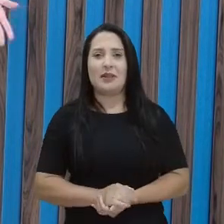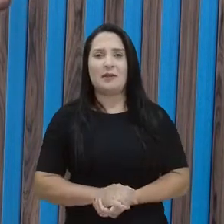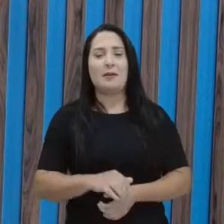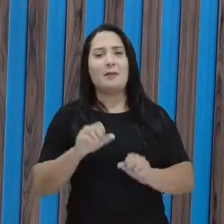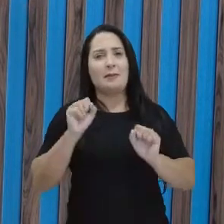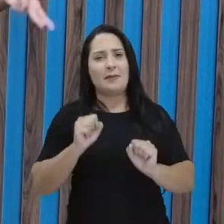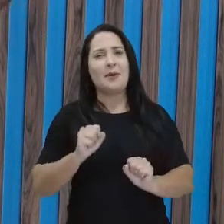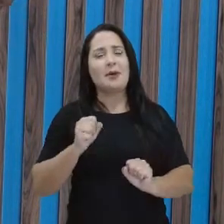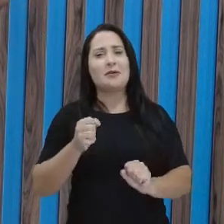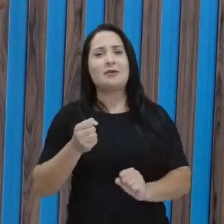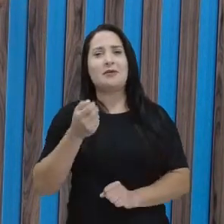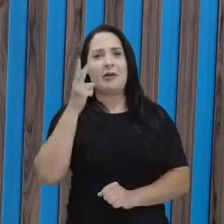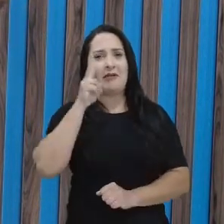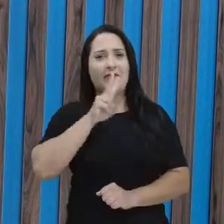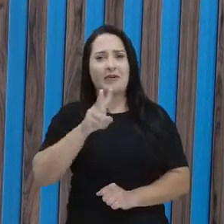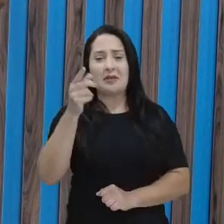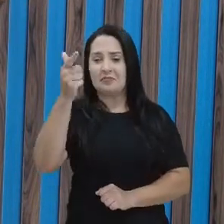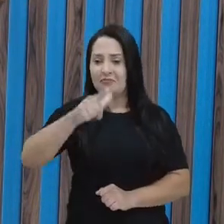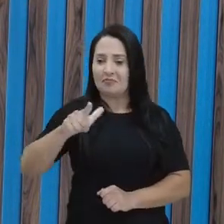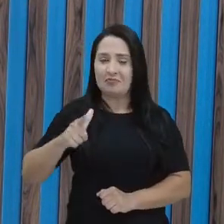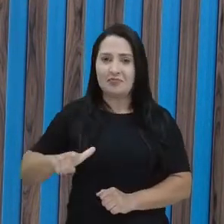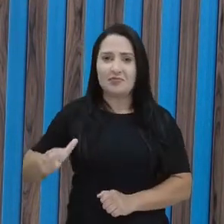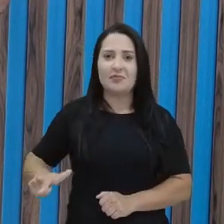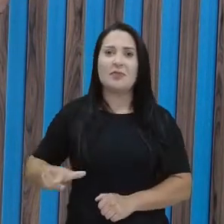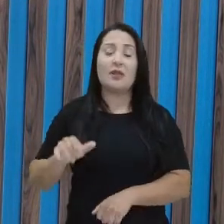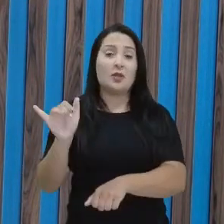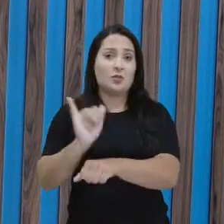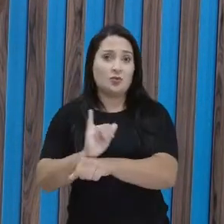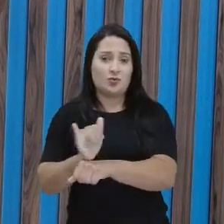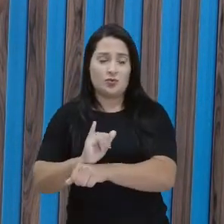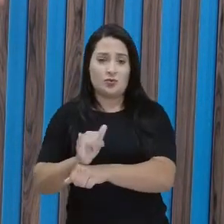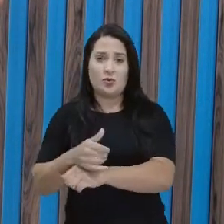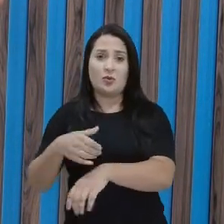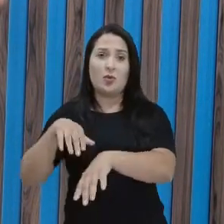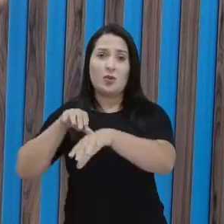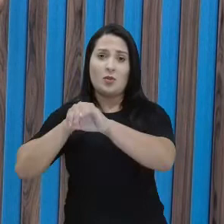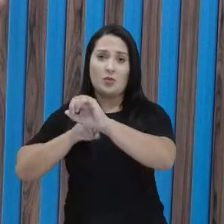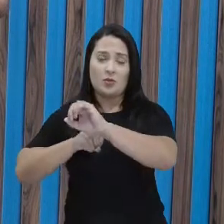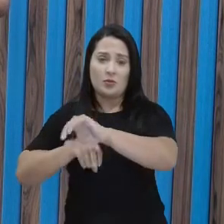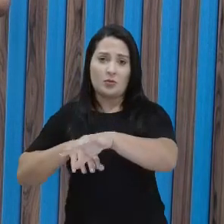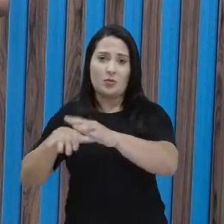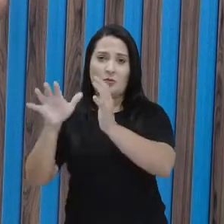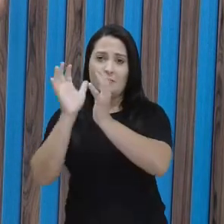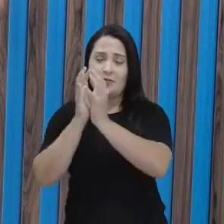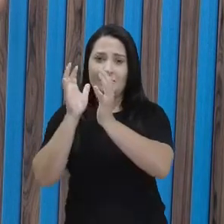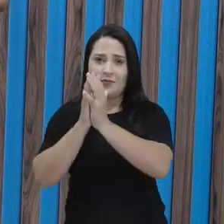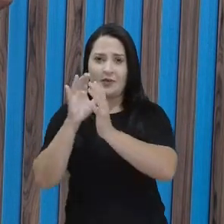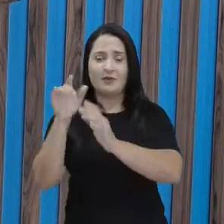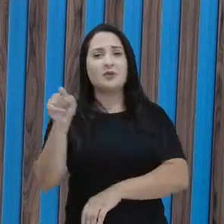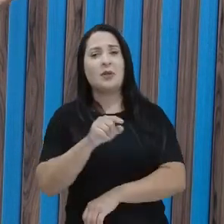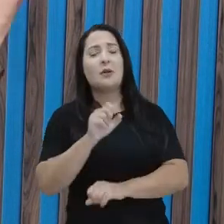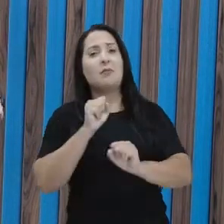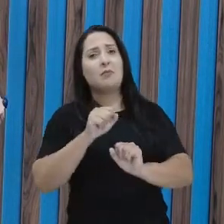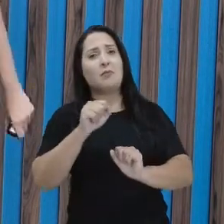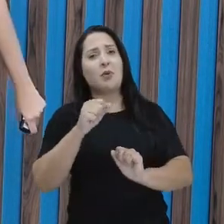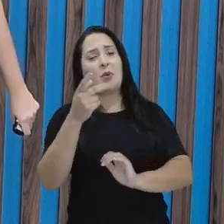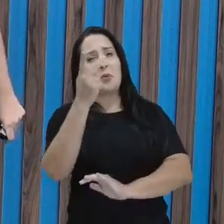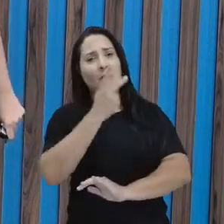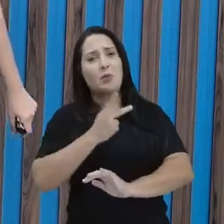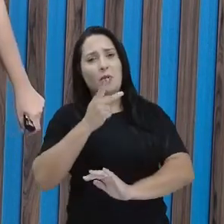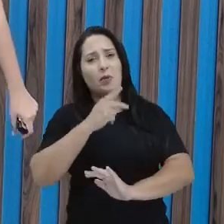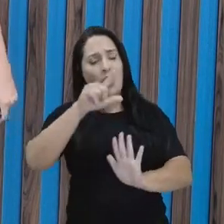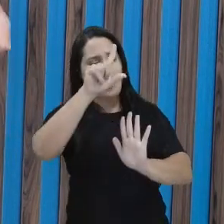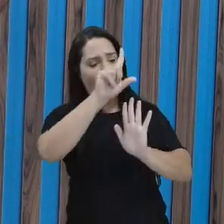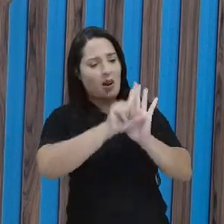vistas e revistas, tanto no nosso canal do YouTube Educa Recife, e aí vocês podem procurar pela playlist do 9º